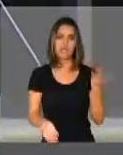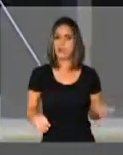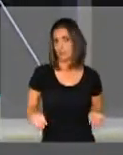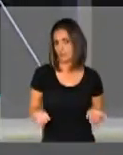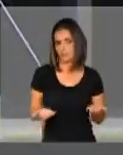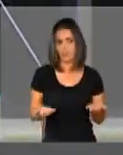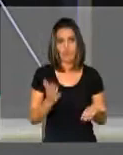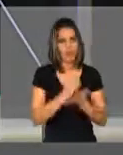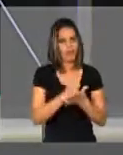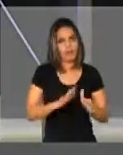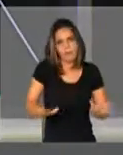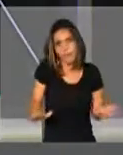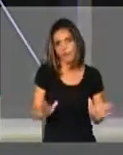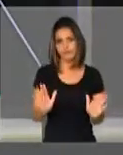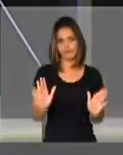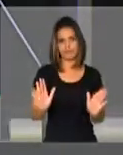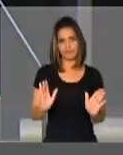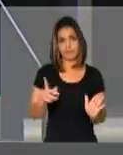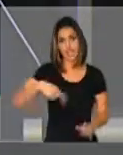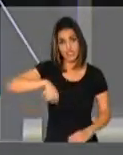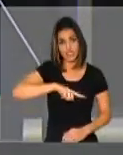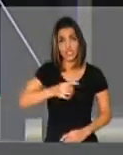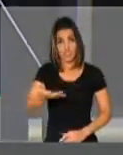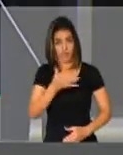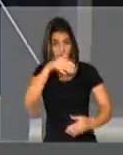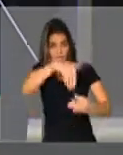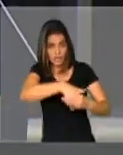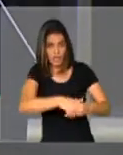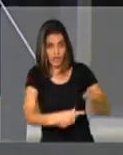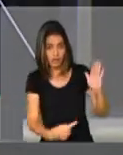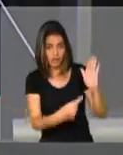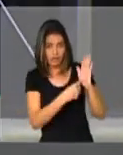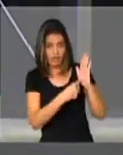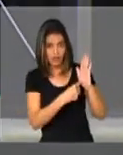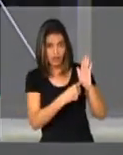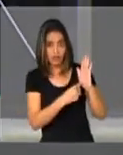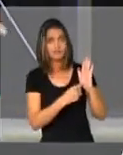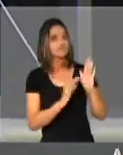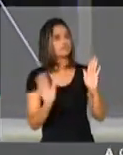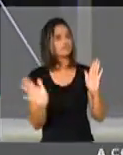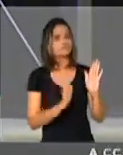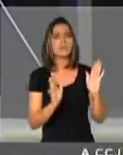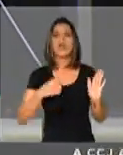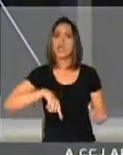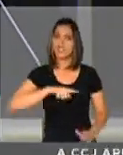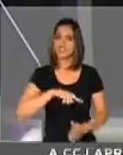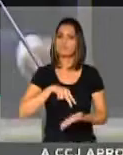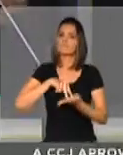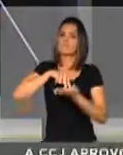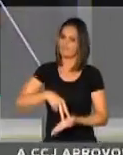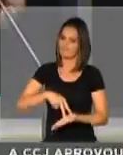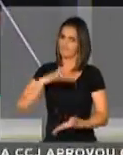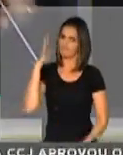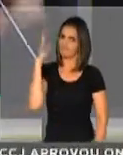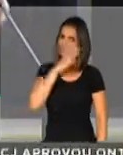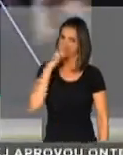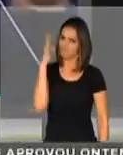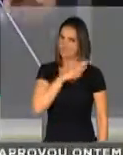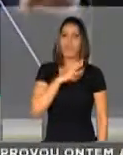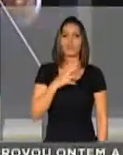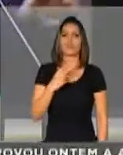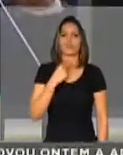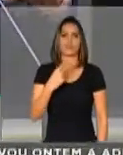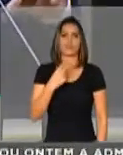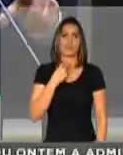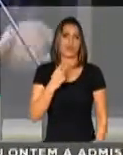propõe acabar, propõe que o Congresso Nacional acabe. Precisamos resistir a isso. Não